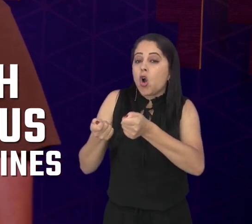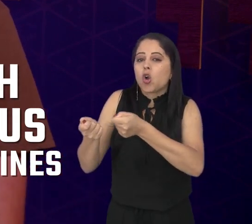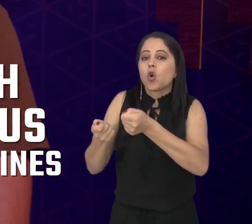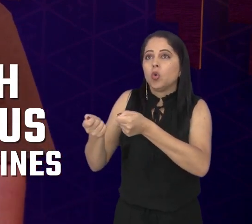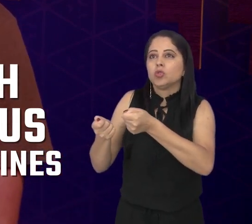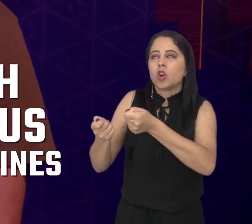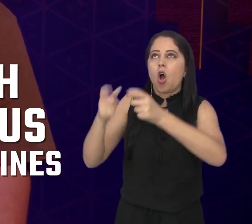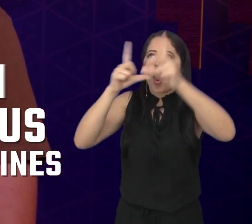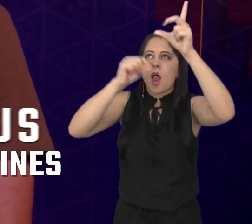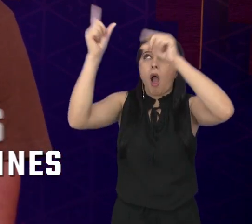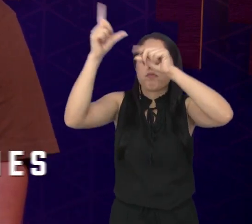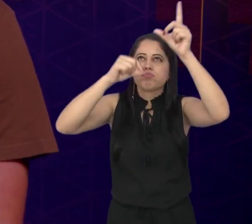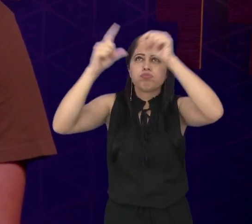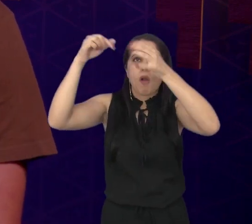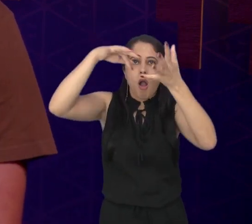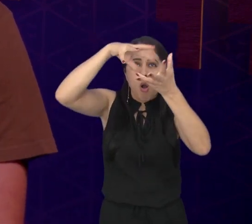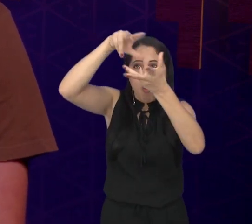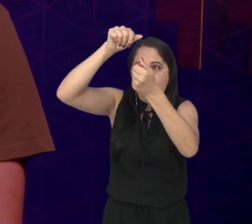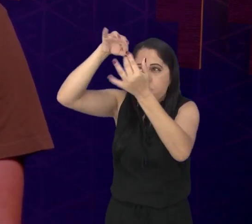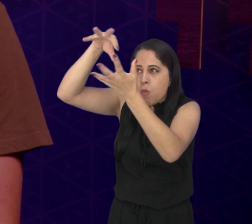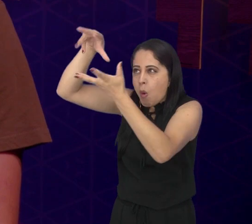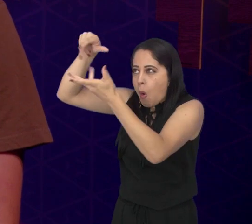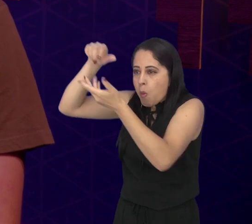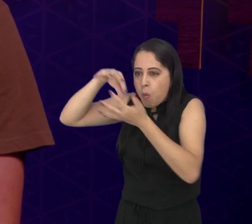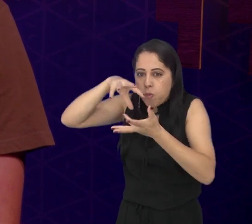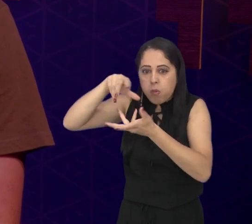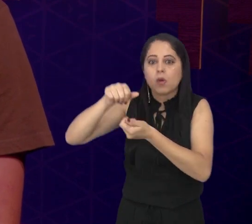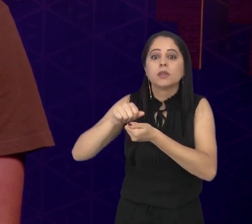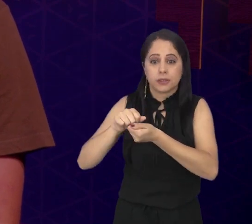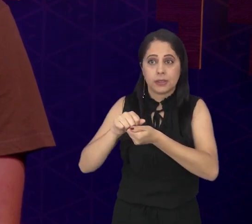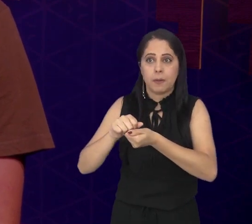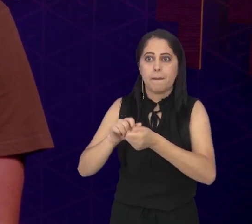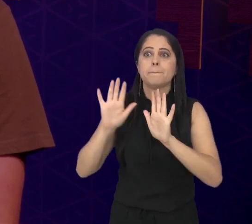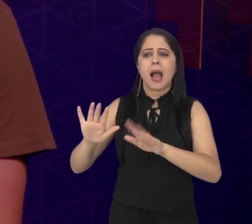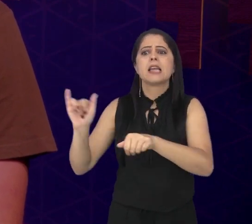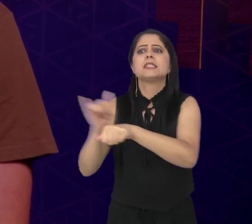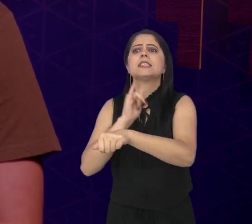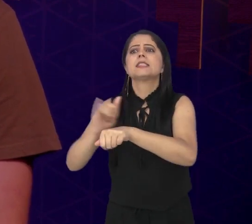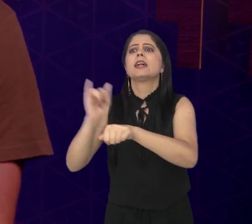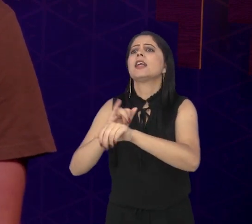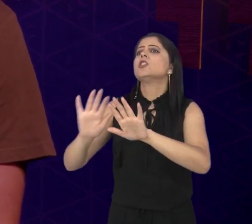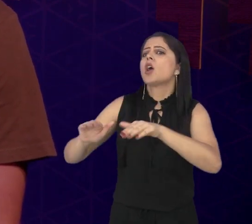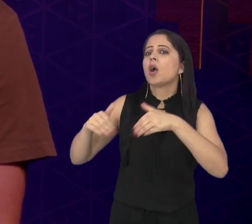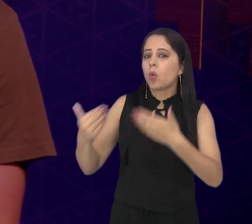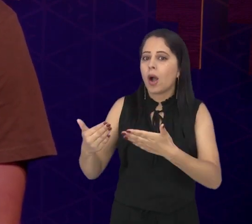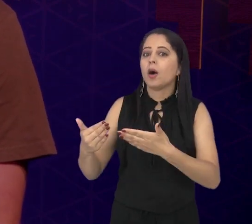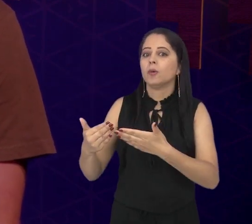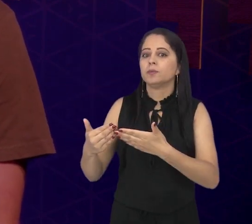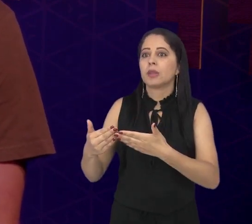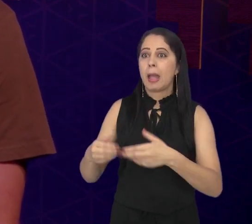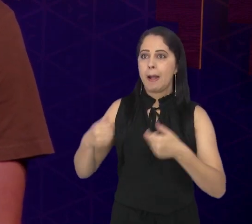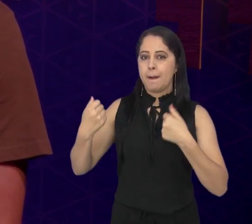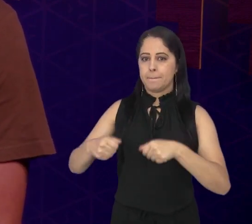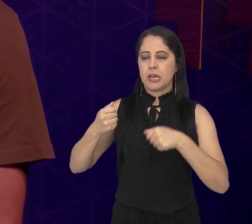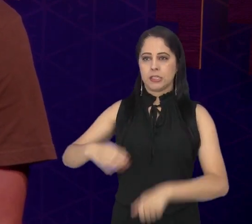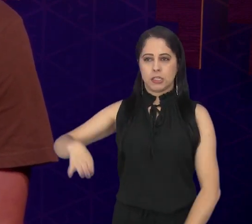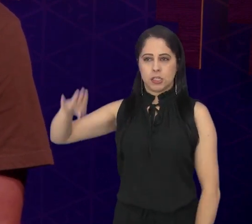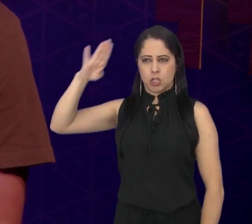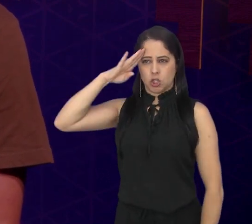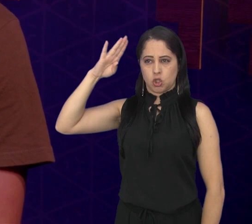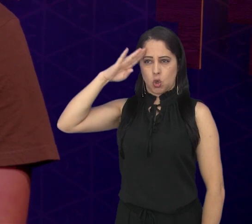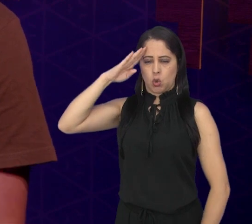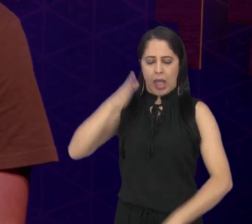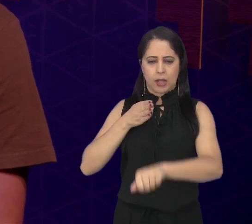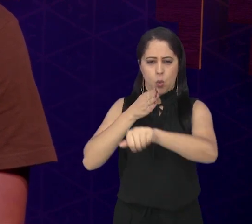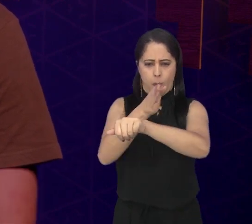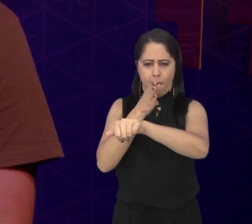galera que domina a galáxia. Ok. E qual que é a estratégia deles? É ter presença